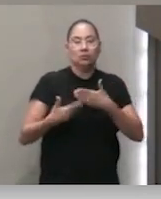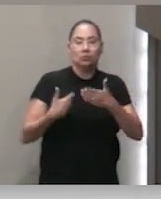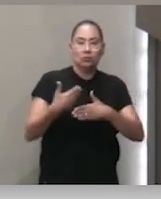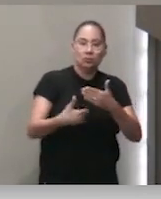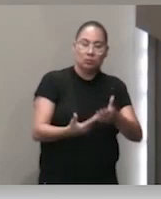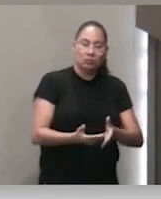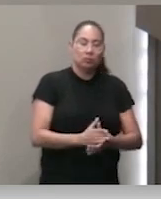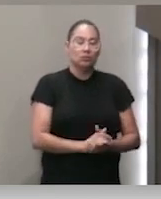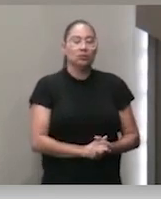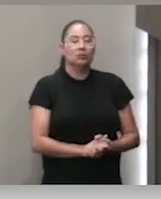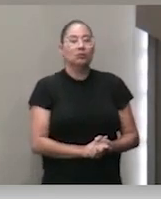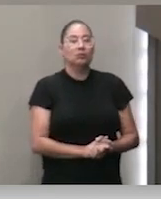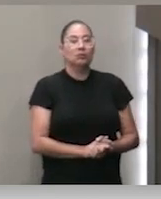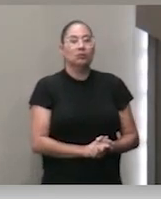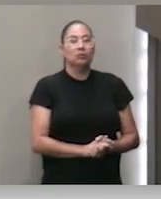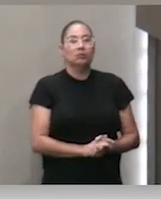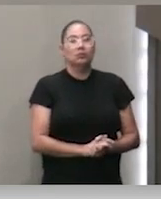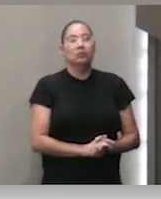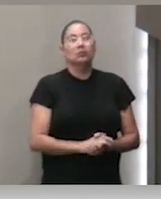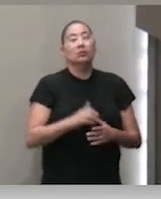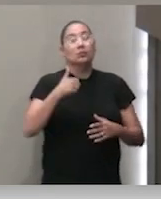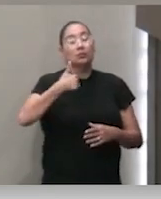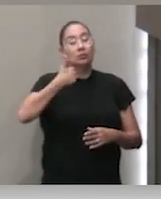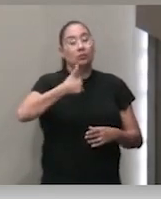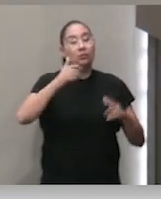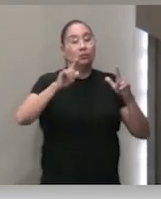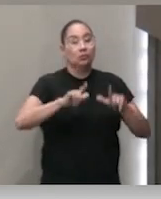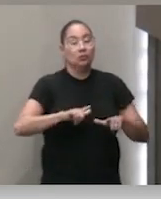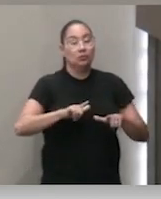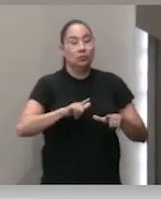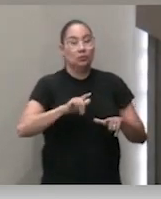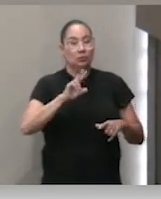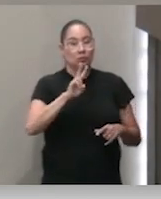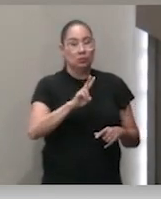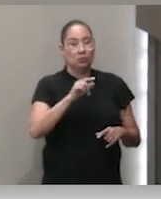desenvolvendo, e ele ficou em primeiro lugar com